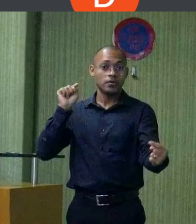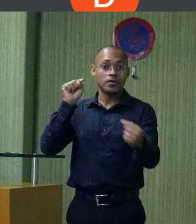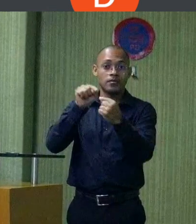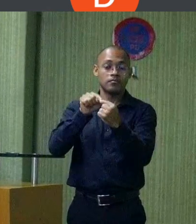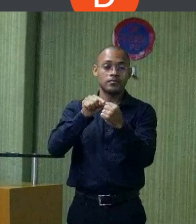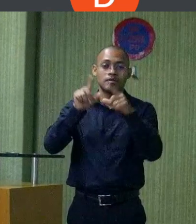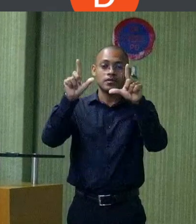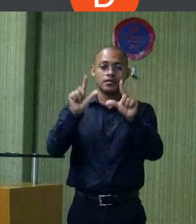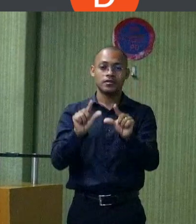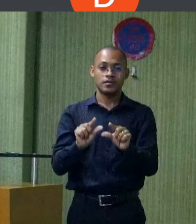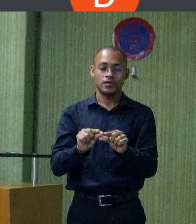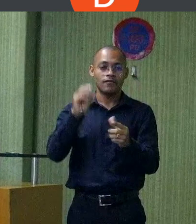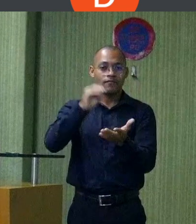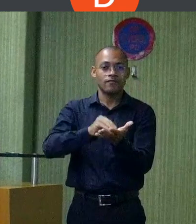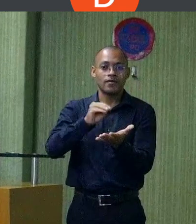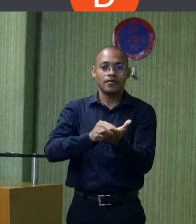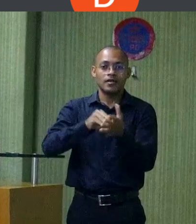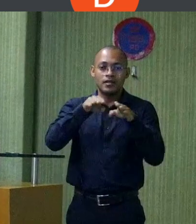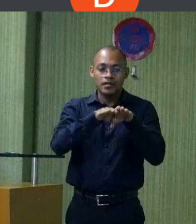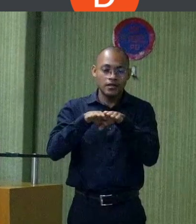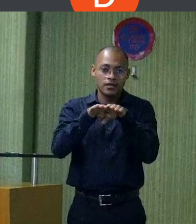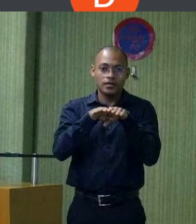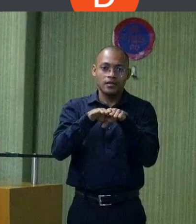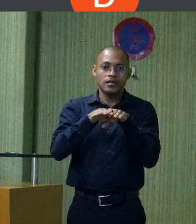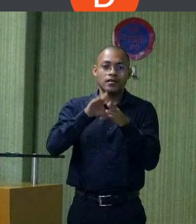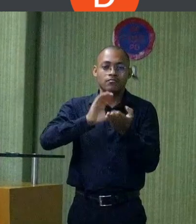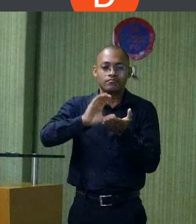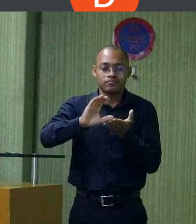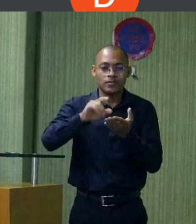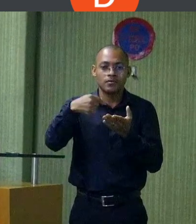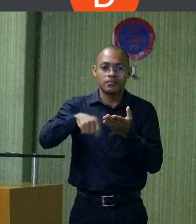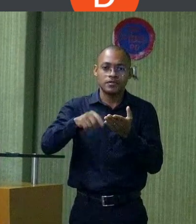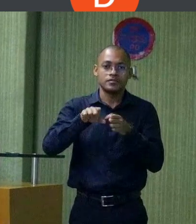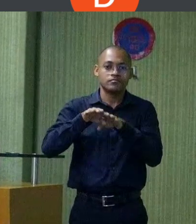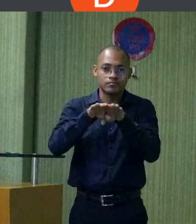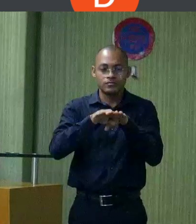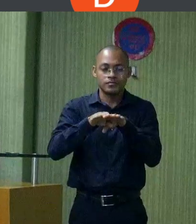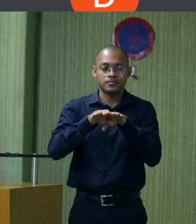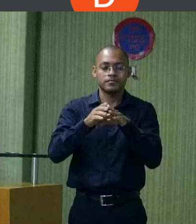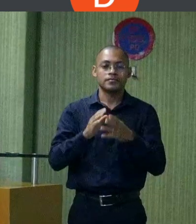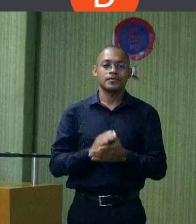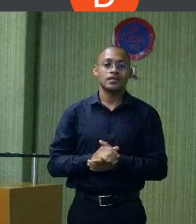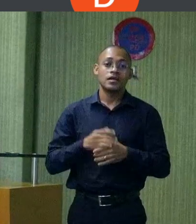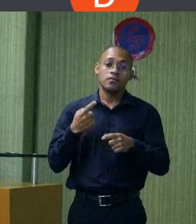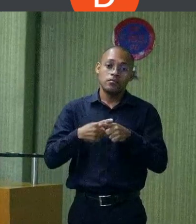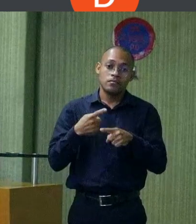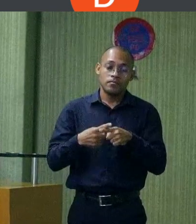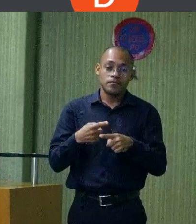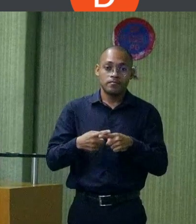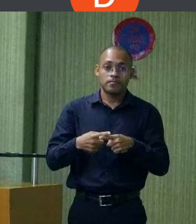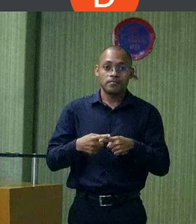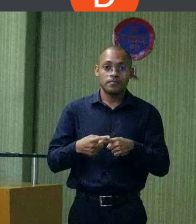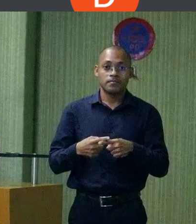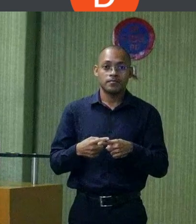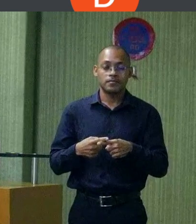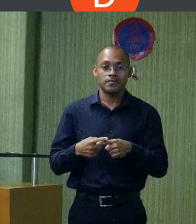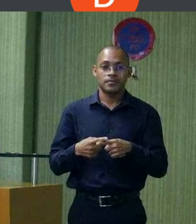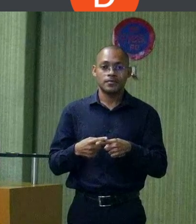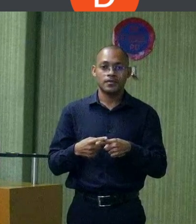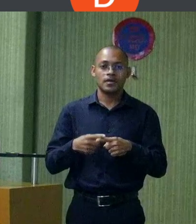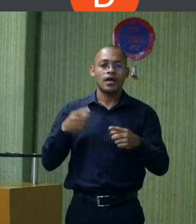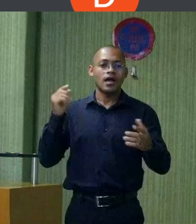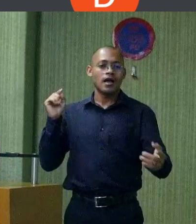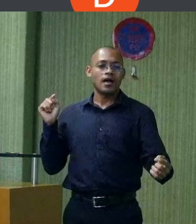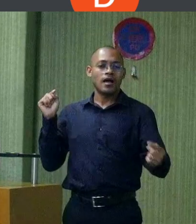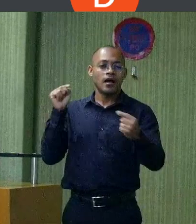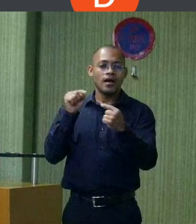redução das desigualdades na capacidade de financiamento que é meta prc o atual plano na meta 20 fala